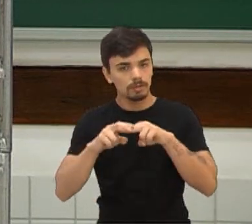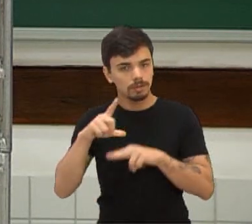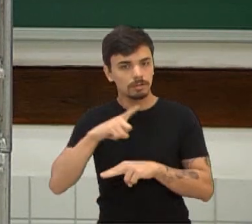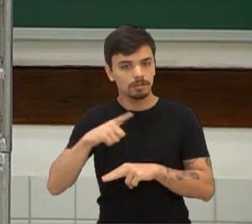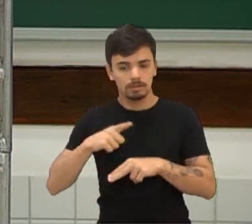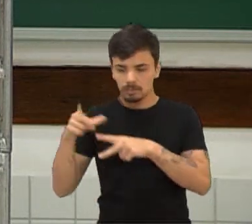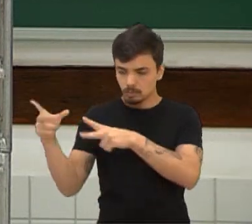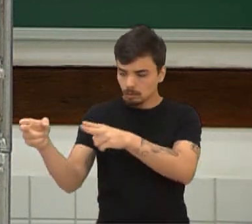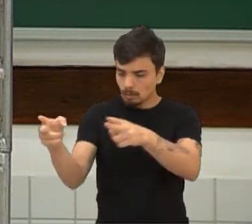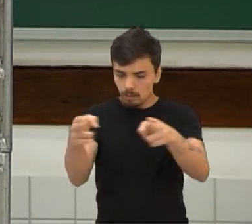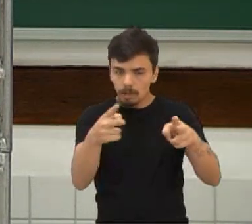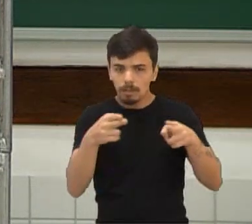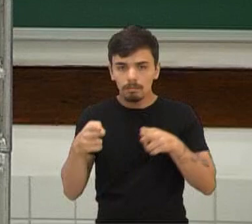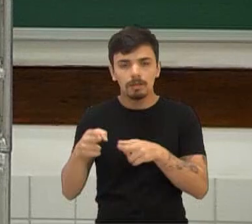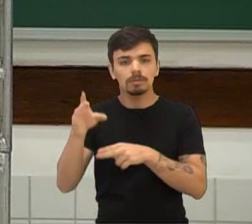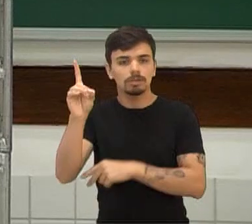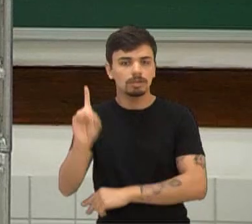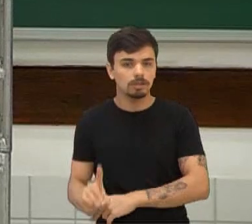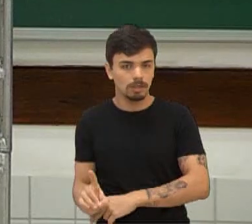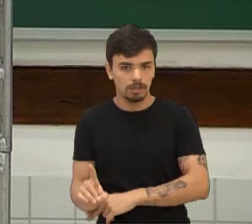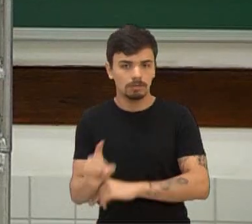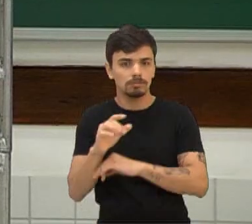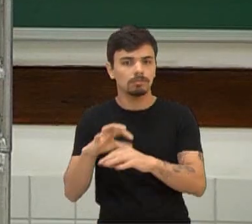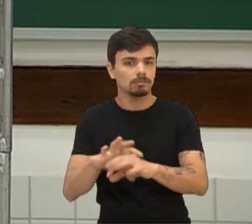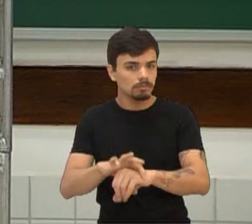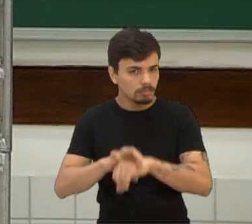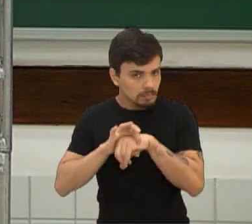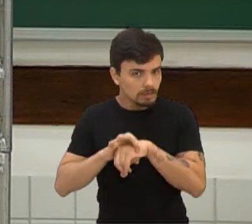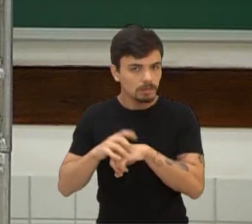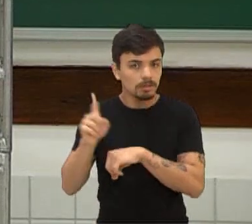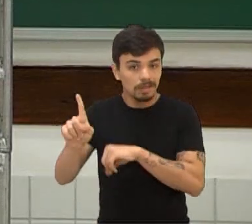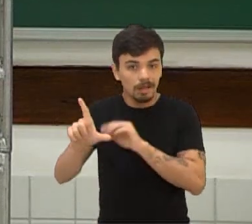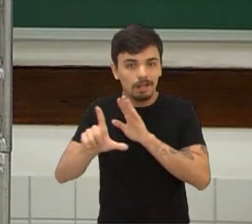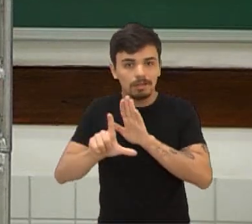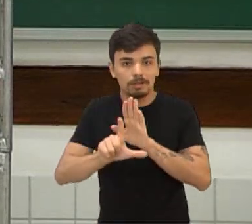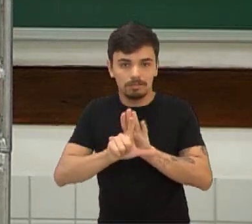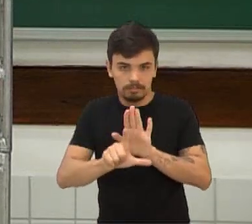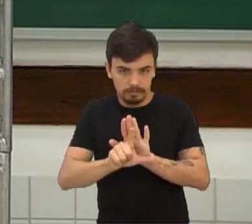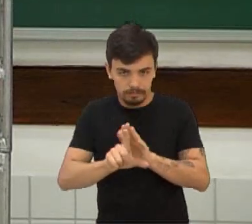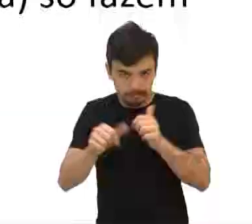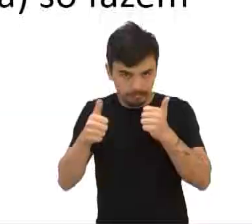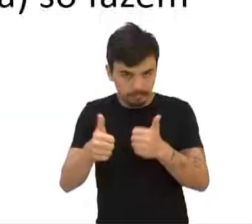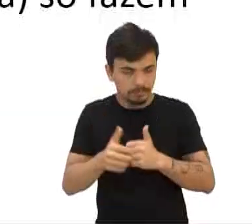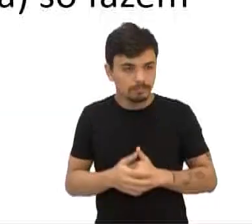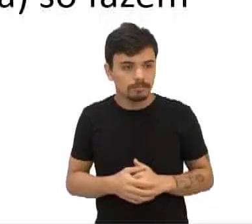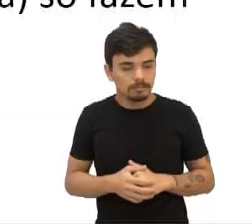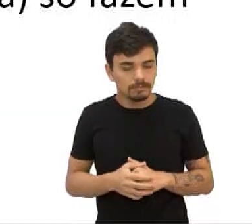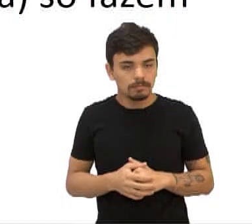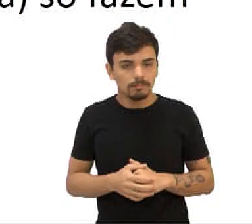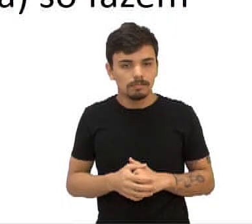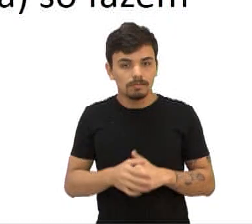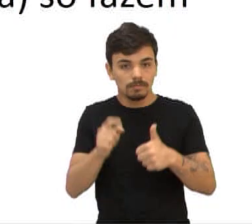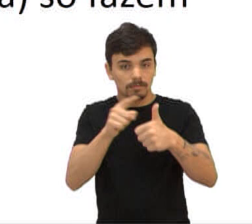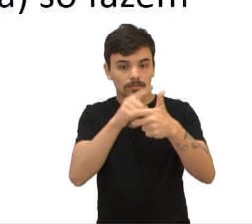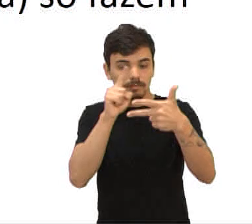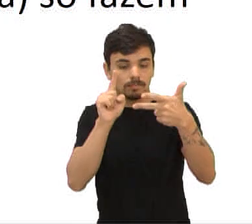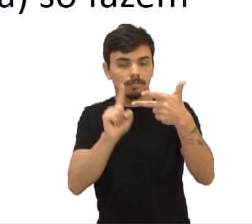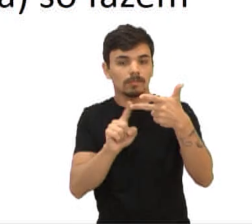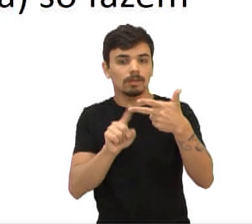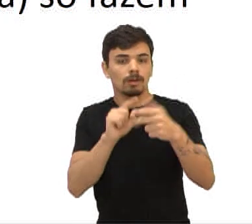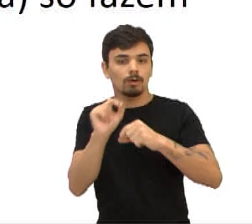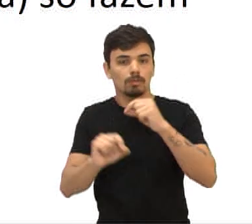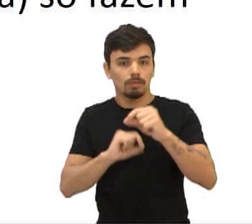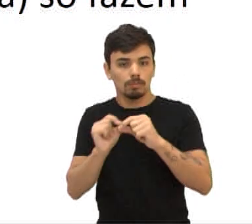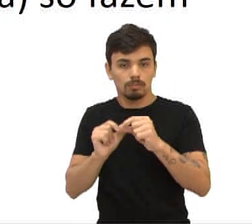mesmos direitos que estão garantidos lá nas nossas leis. O 3, o